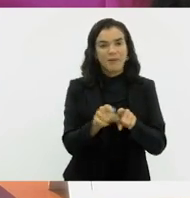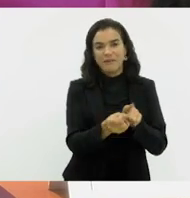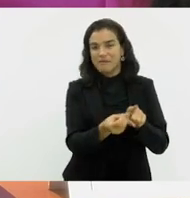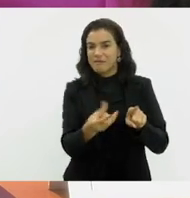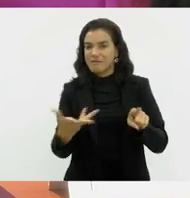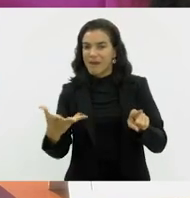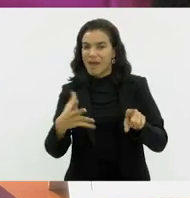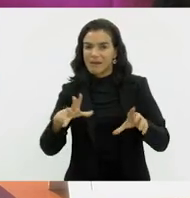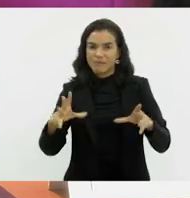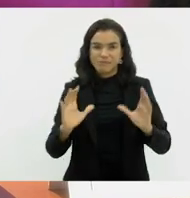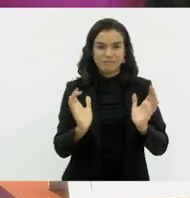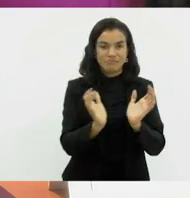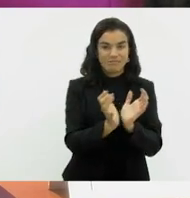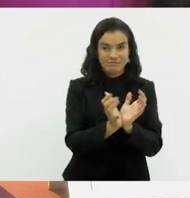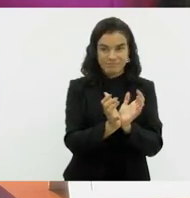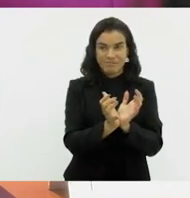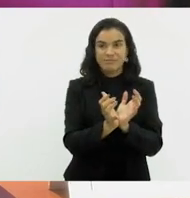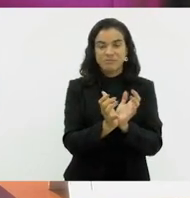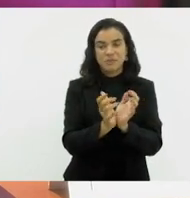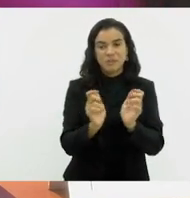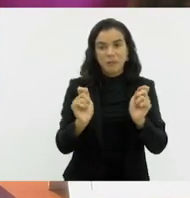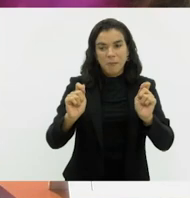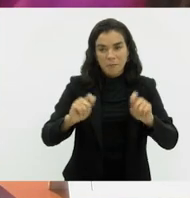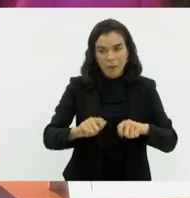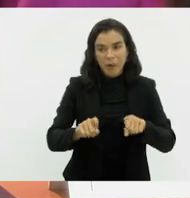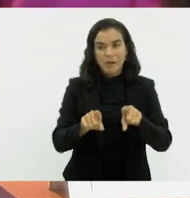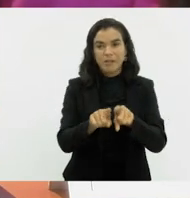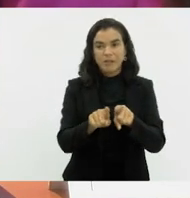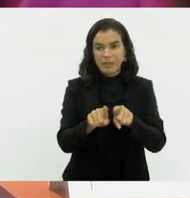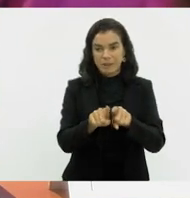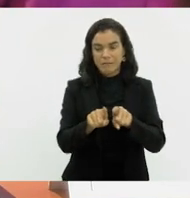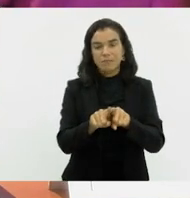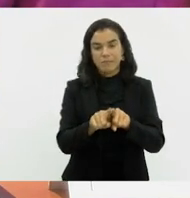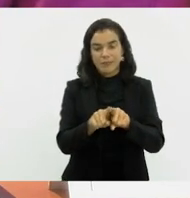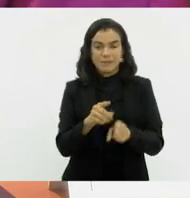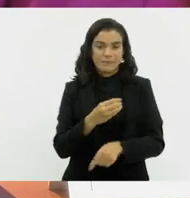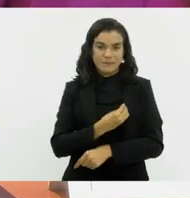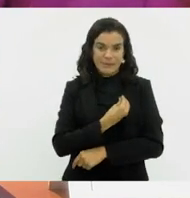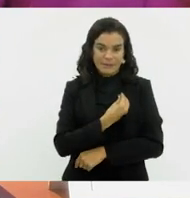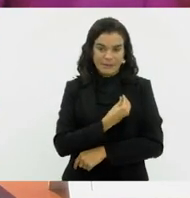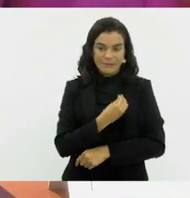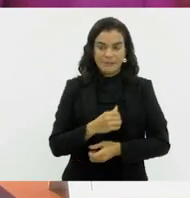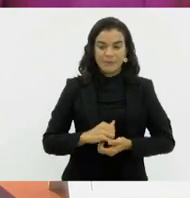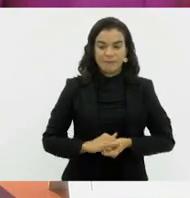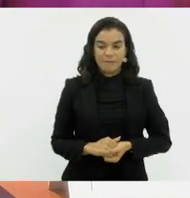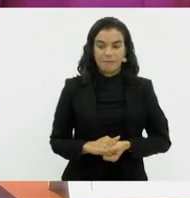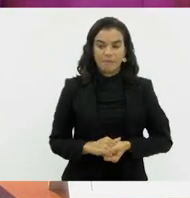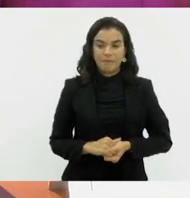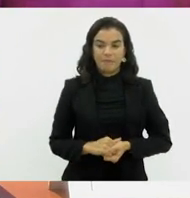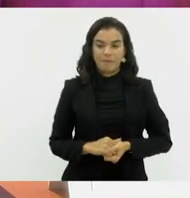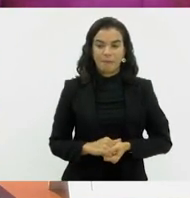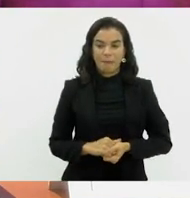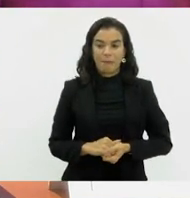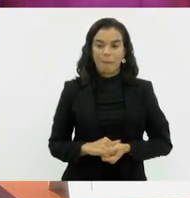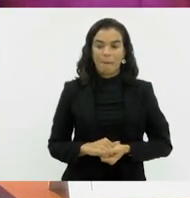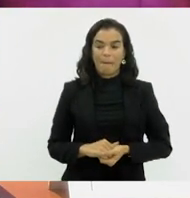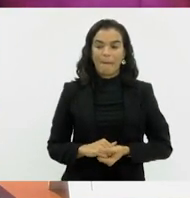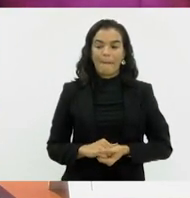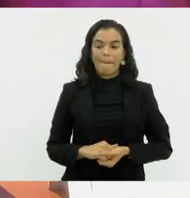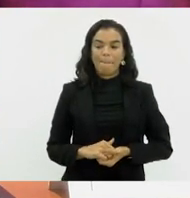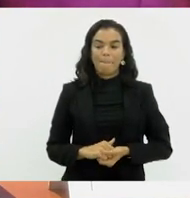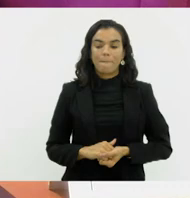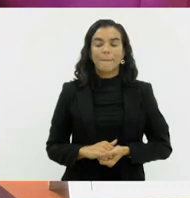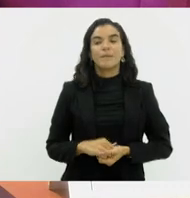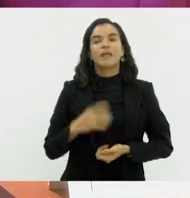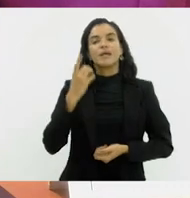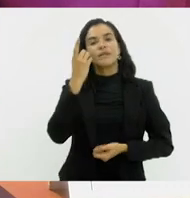da nossa equipe, que poderão, inclusive, participar, tirando dúvidas.